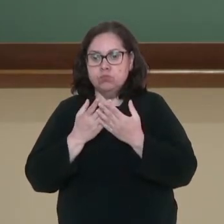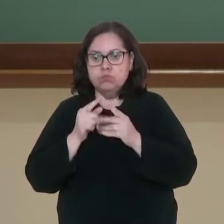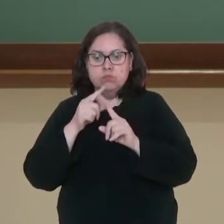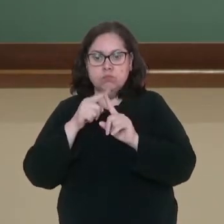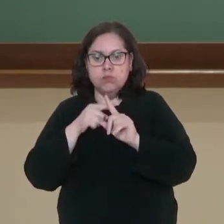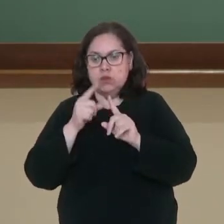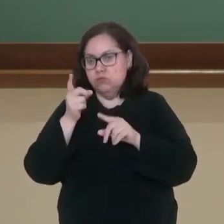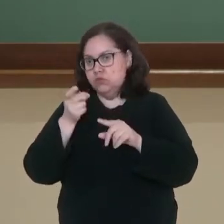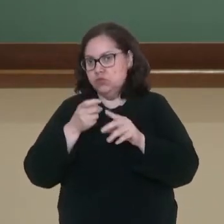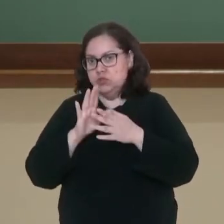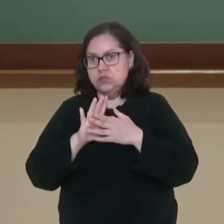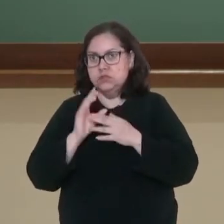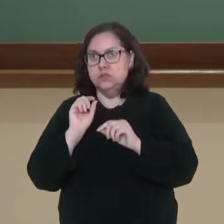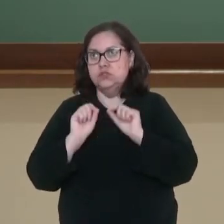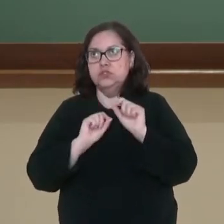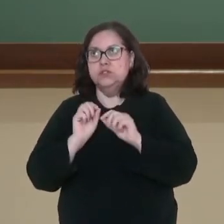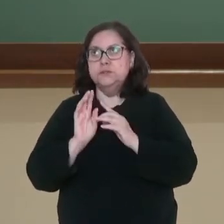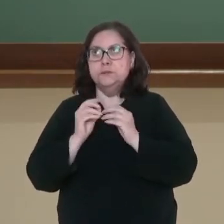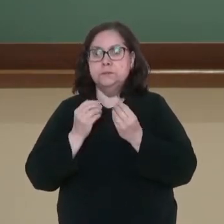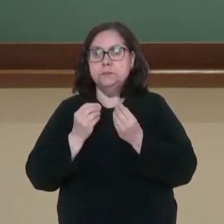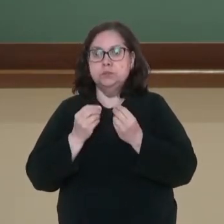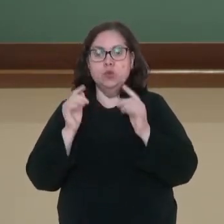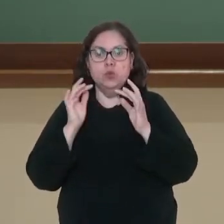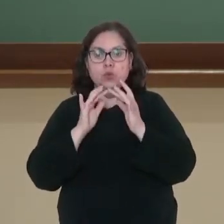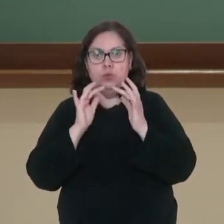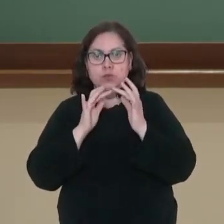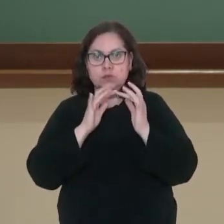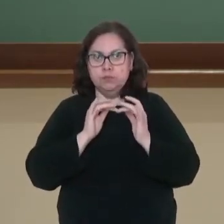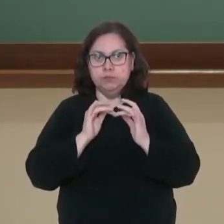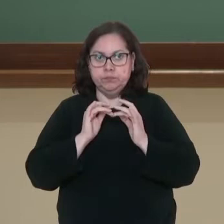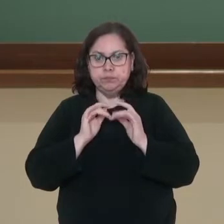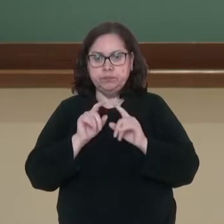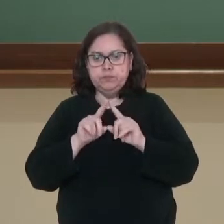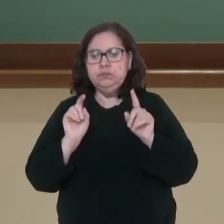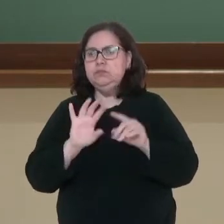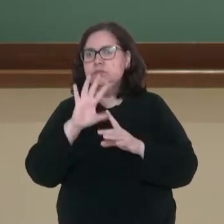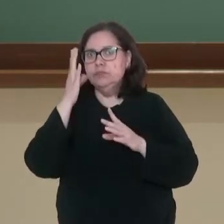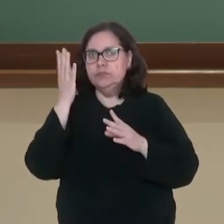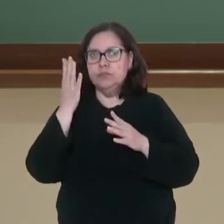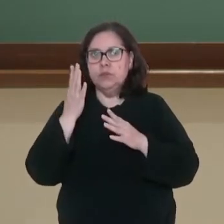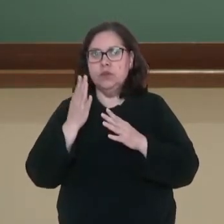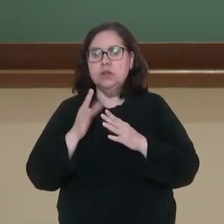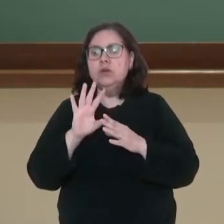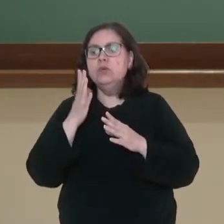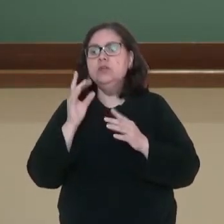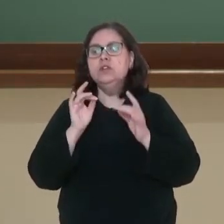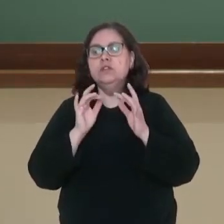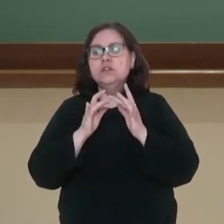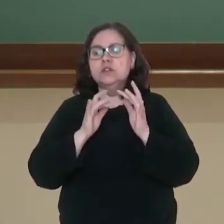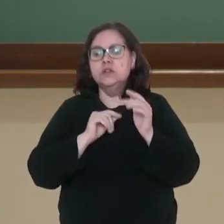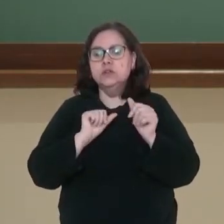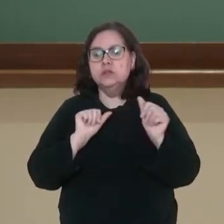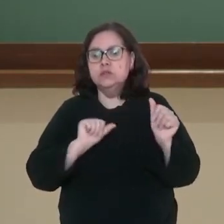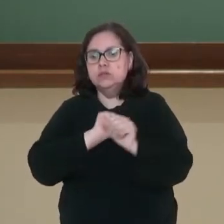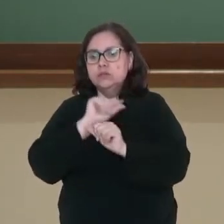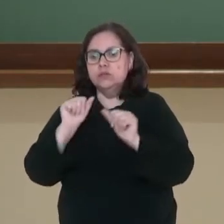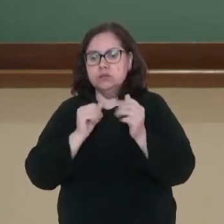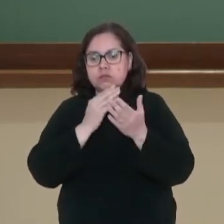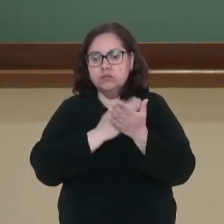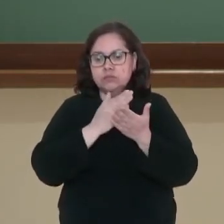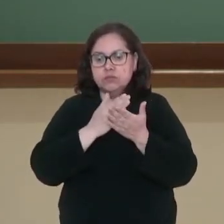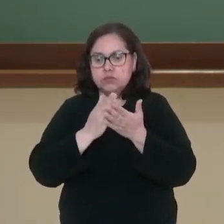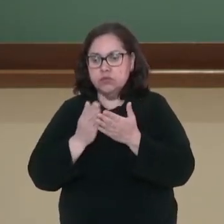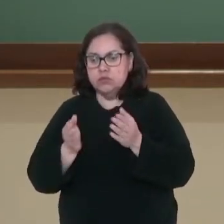grau X de combinações. Mas o que acontece? quando você faz a troca de pedaços entre